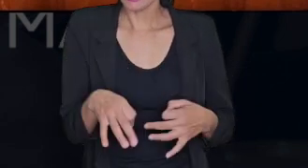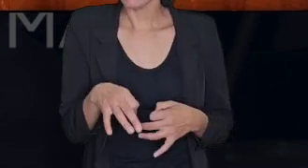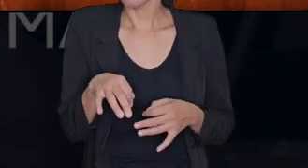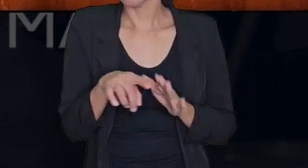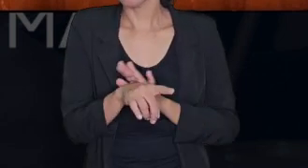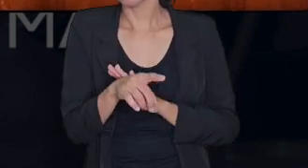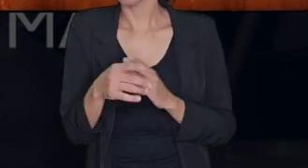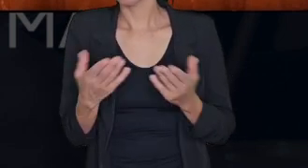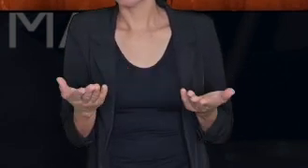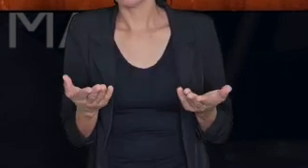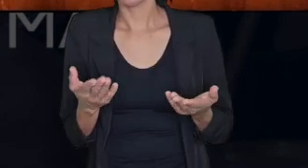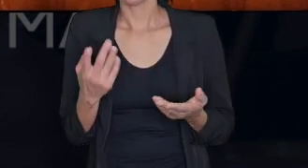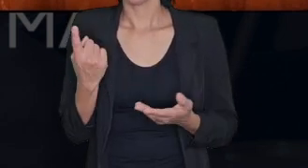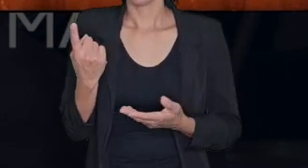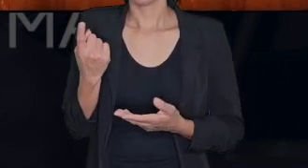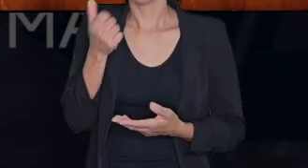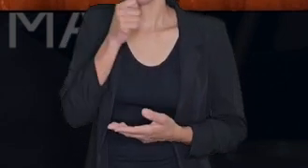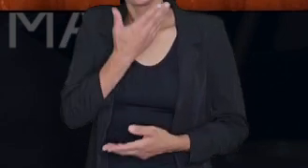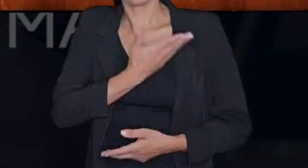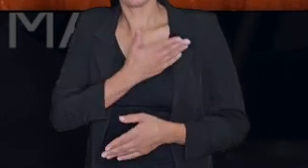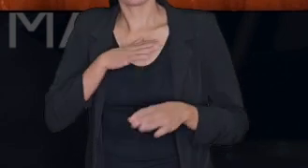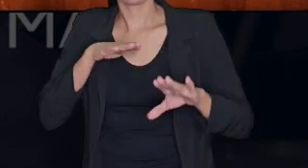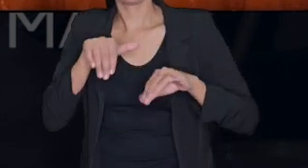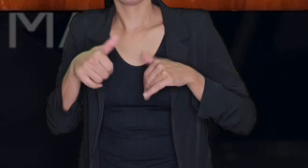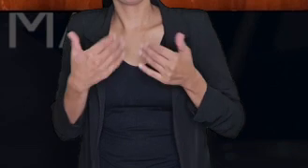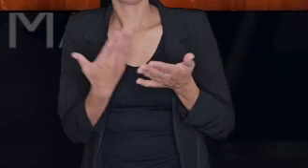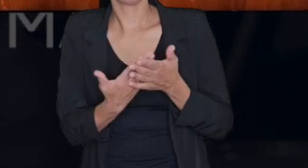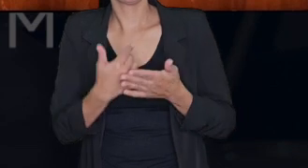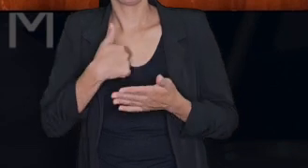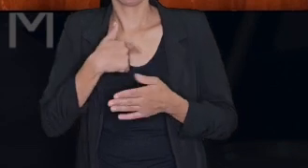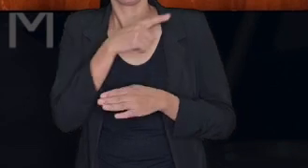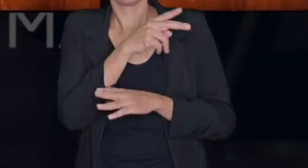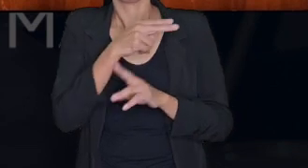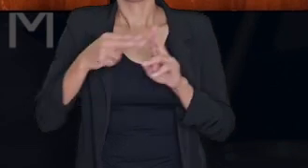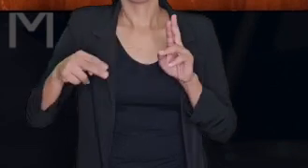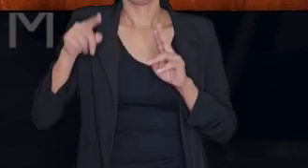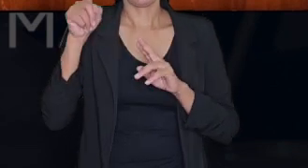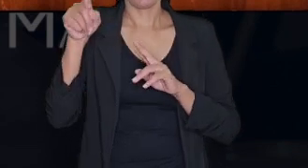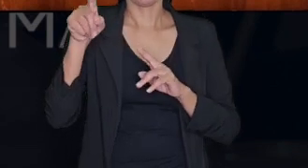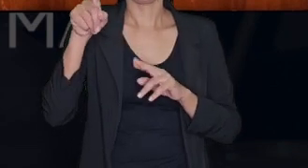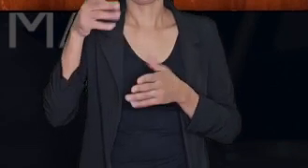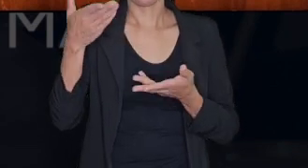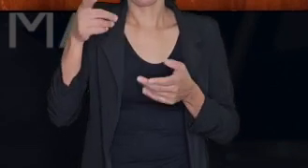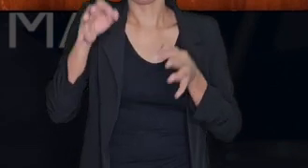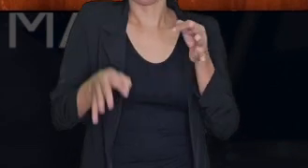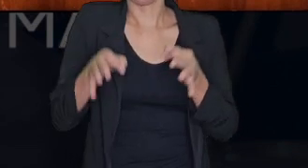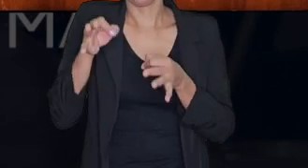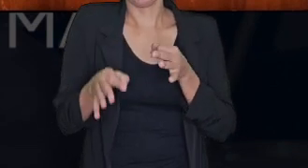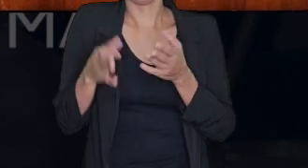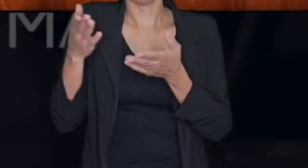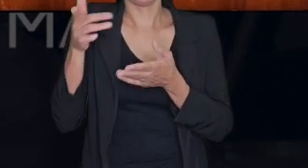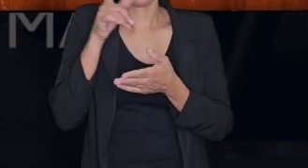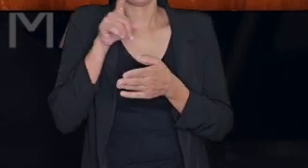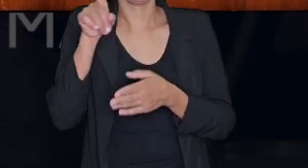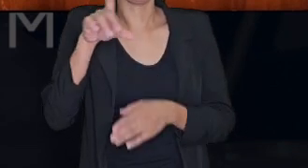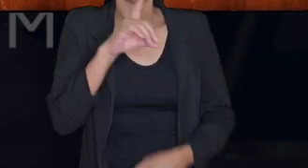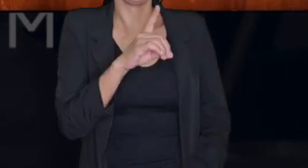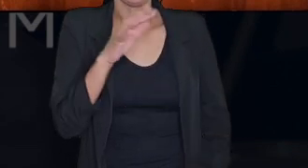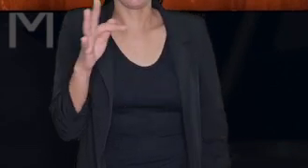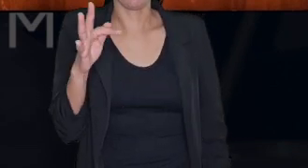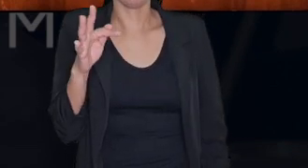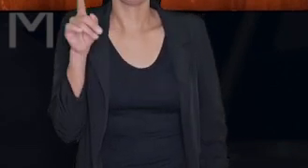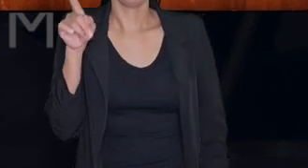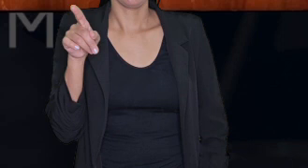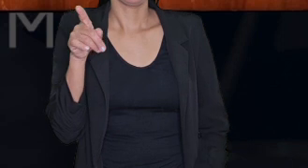ascendente. Será que isso é correto? Uma colega minha até se formou comigo lá na Universidade de Brasília,